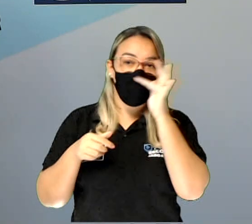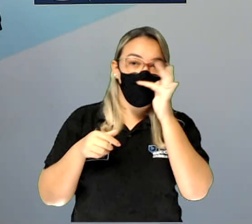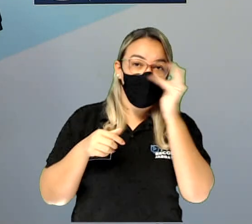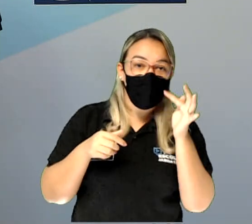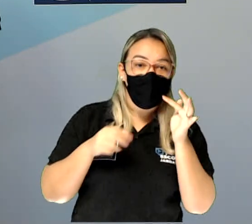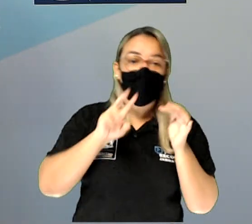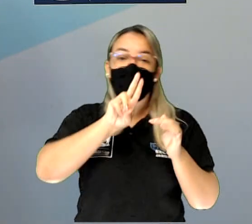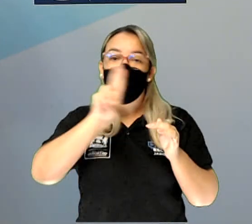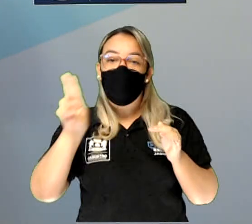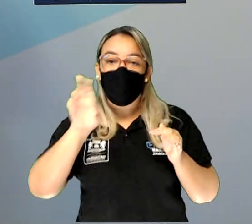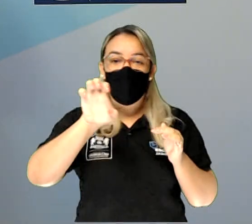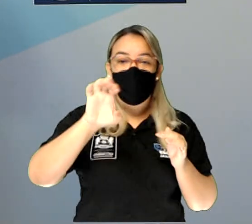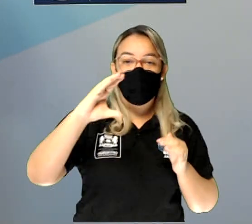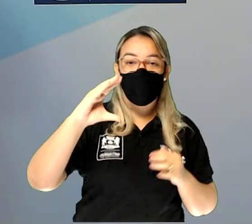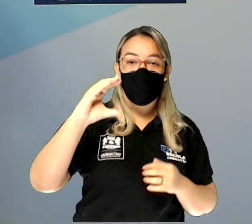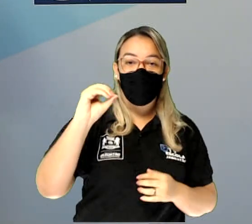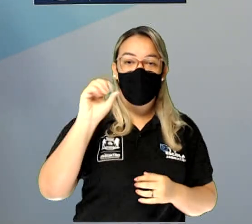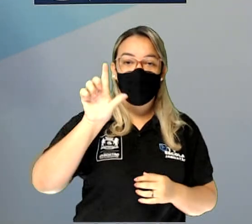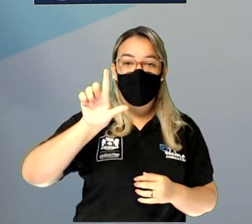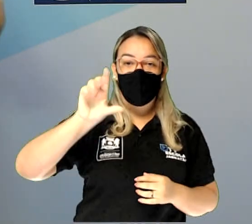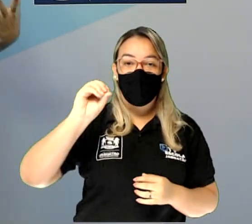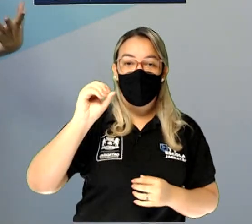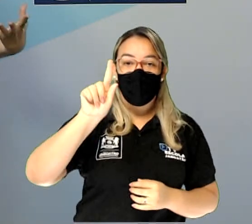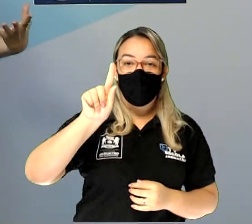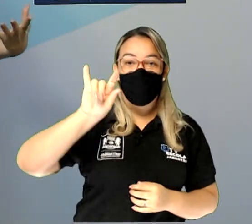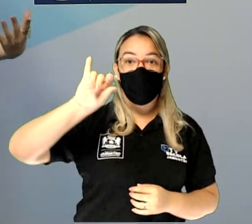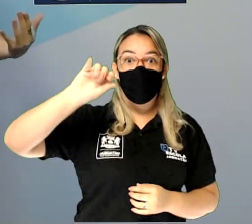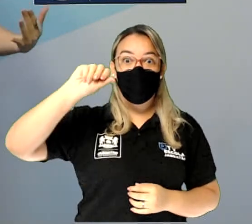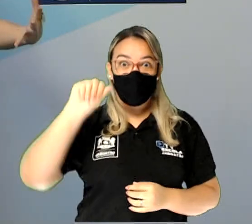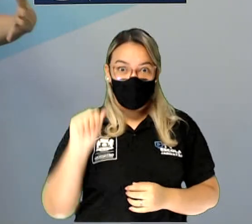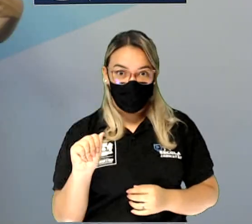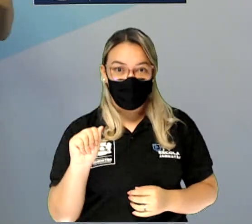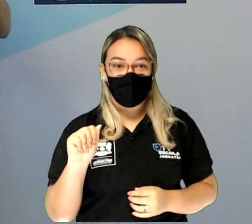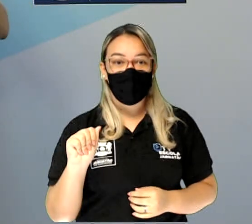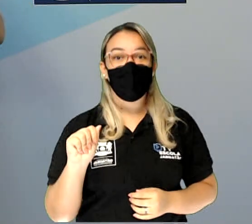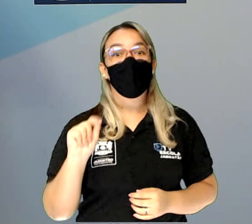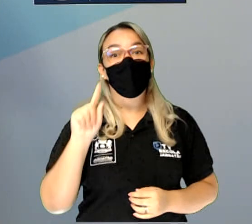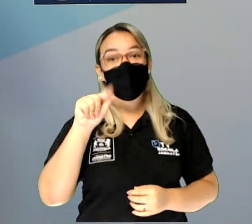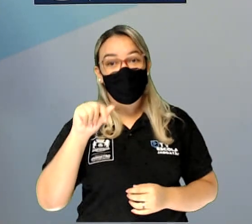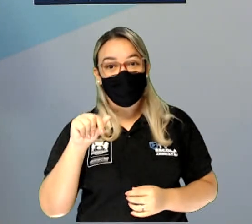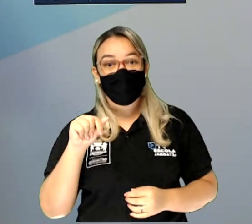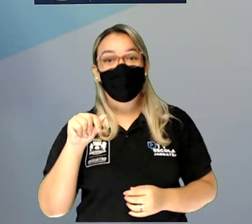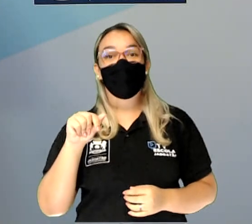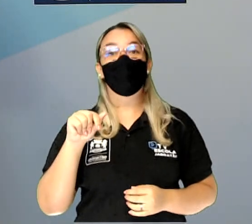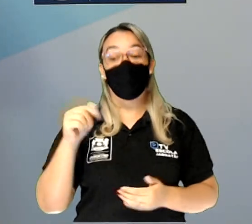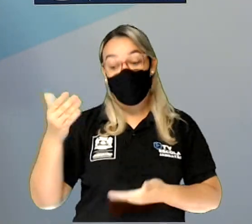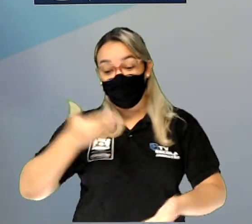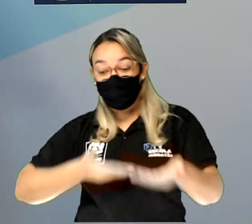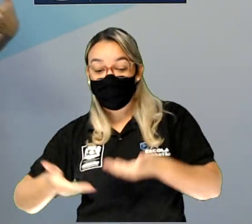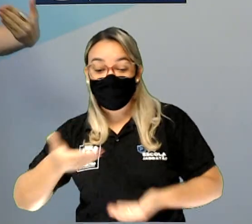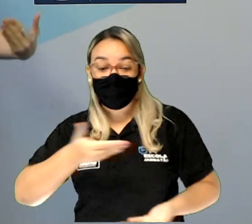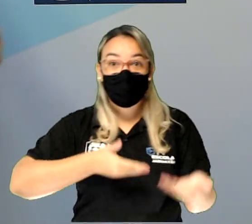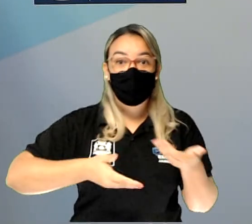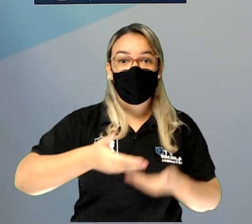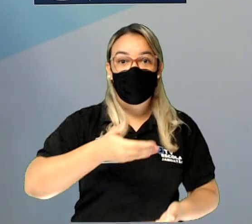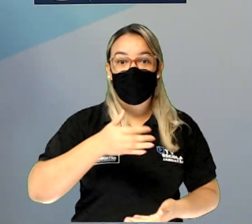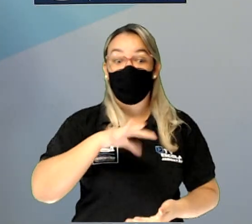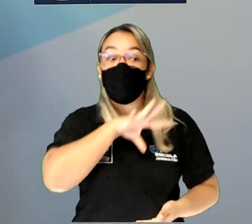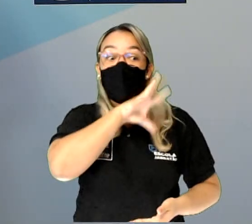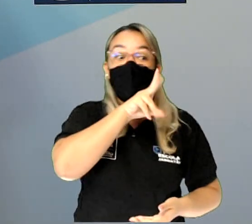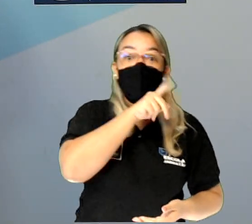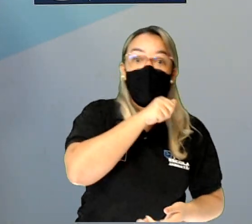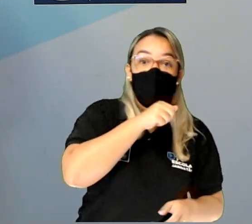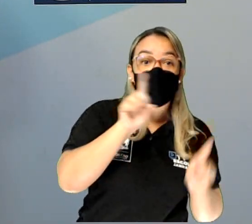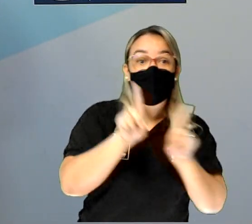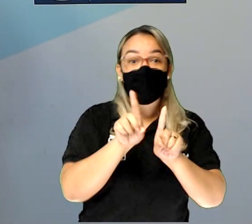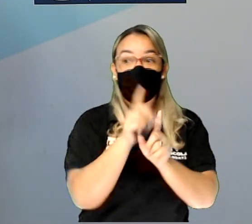de ecologia. Ecologia é a interação que os animais fazem com o meio